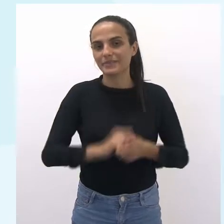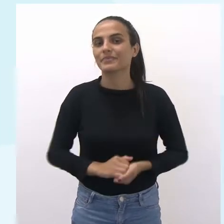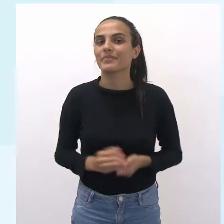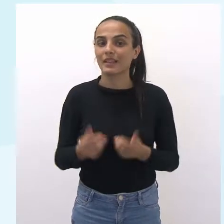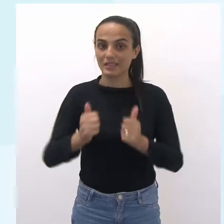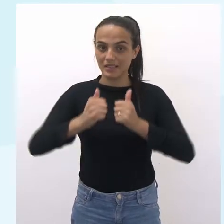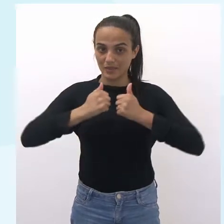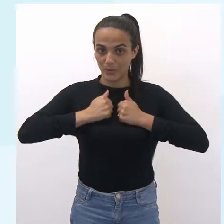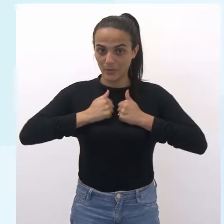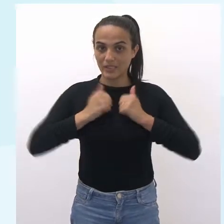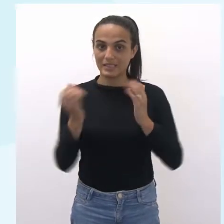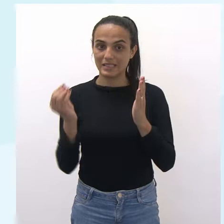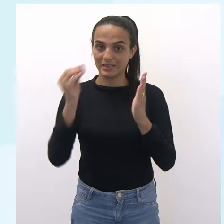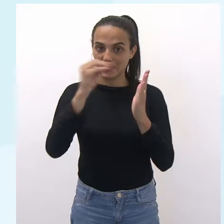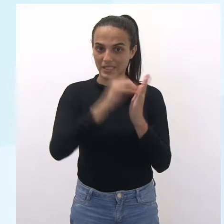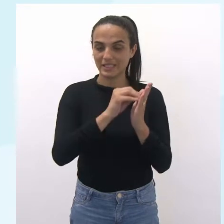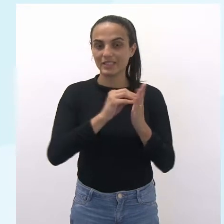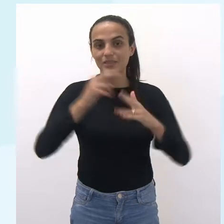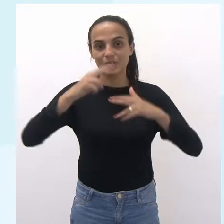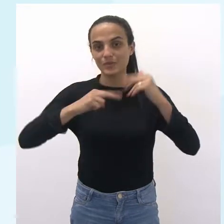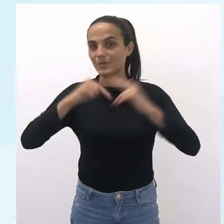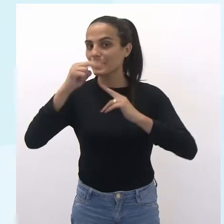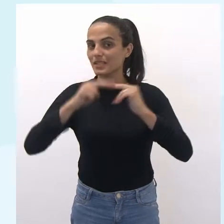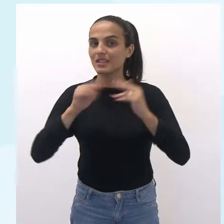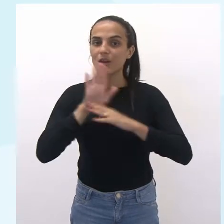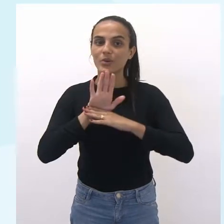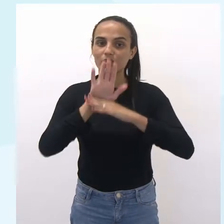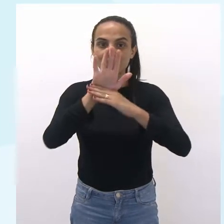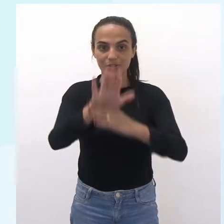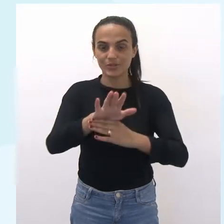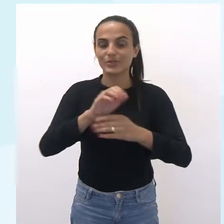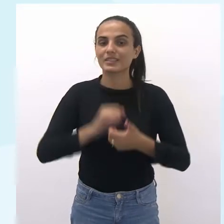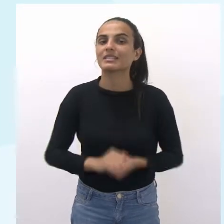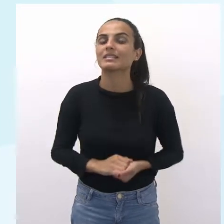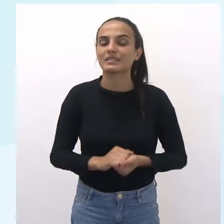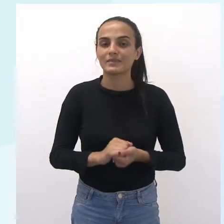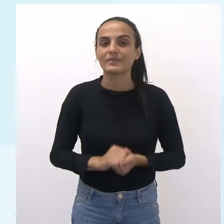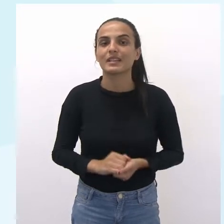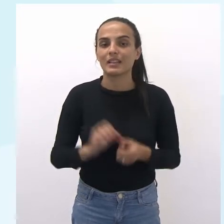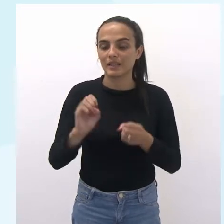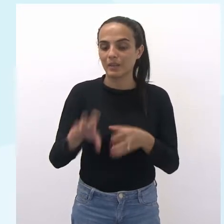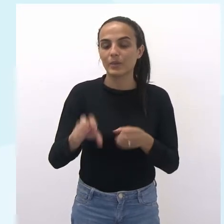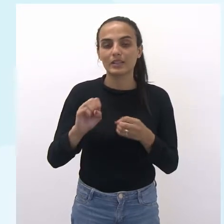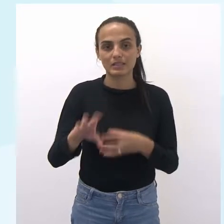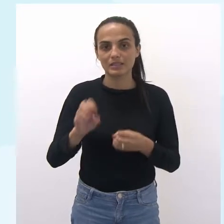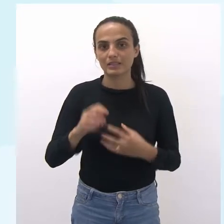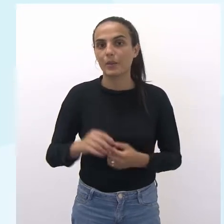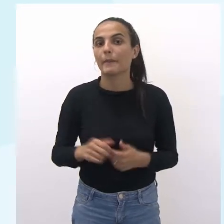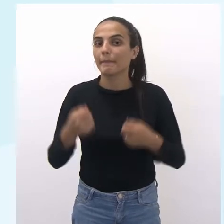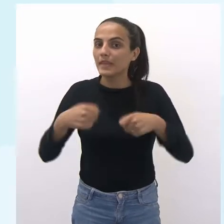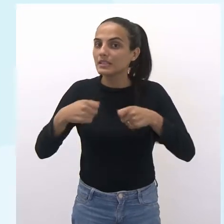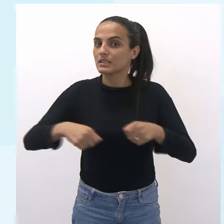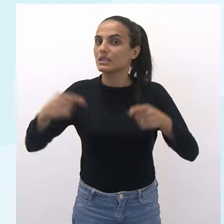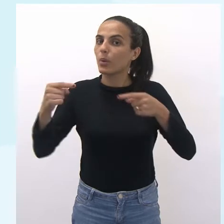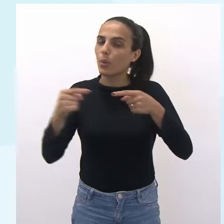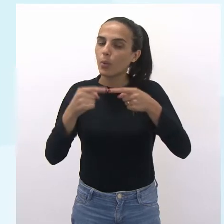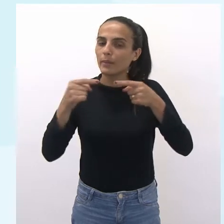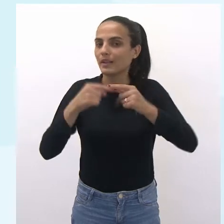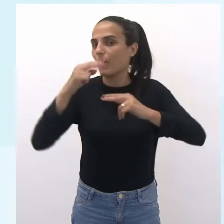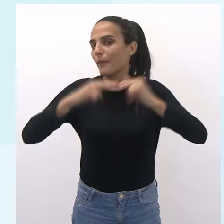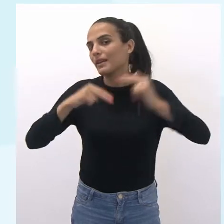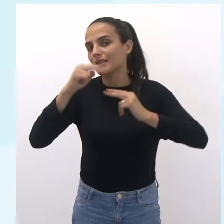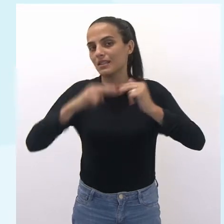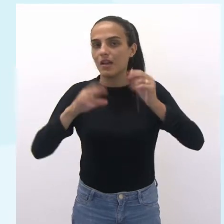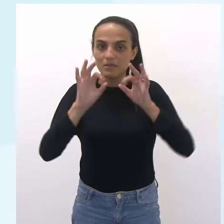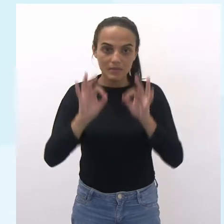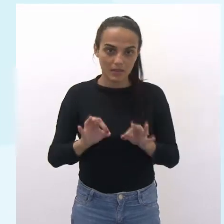no material de apoio da Secretaria de Educação. Precisa estar dialogando com os materiais oficiais. Tudo